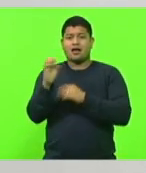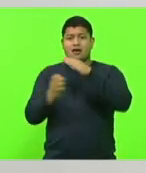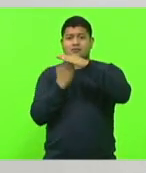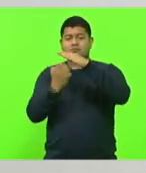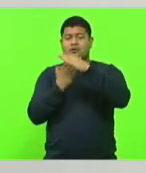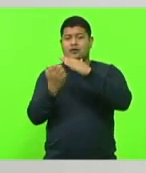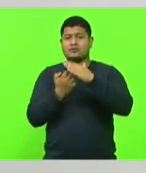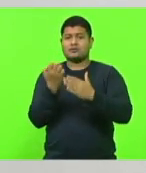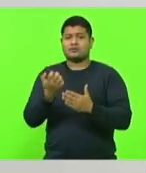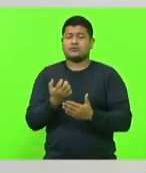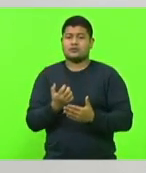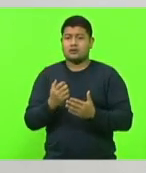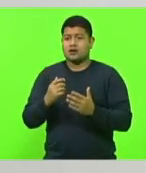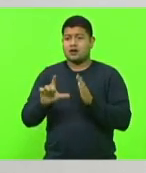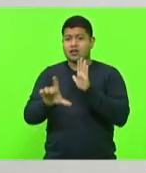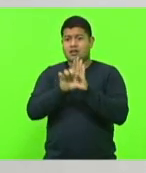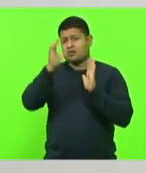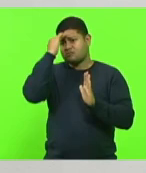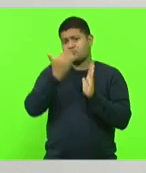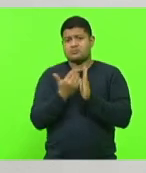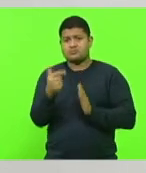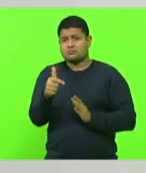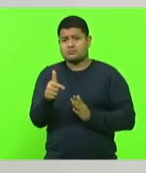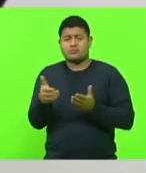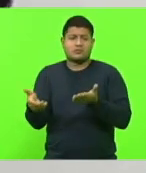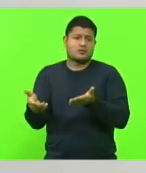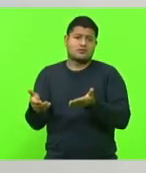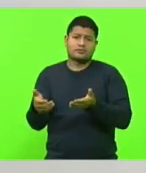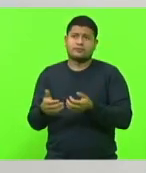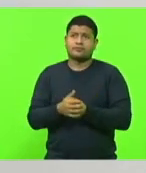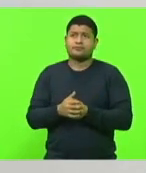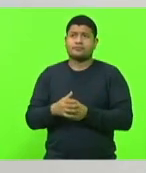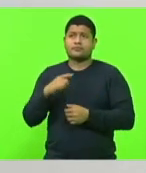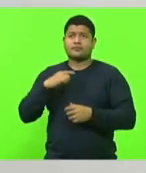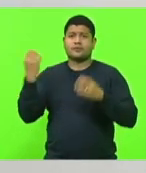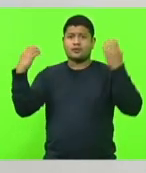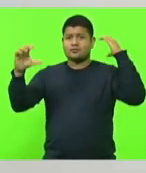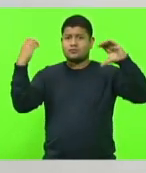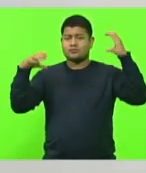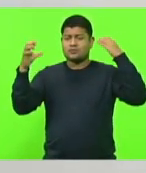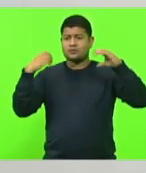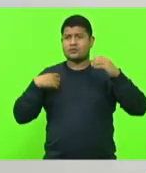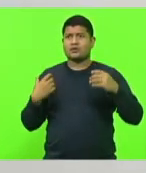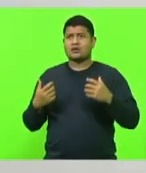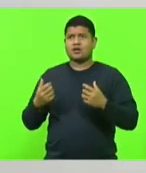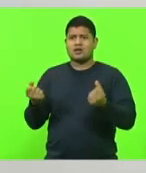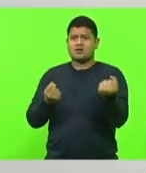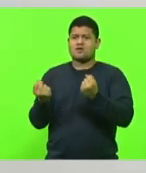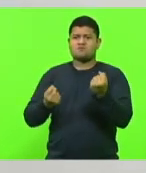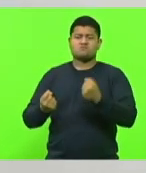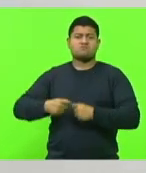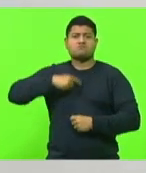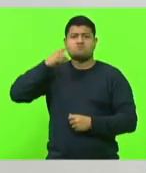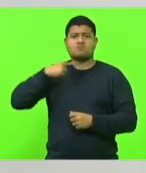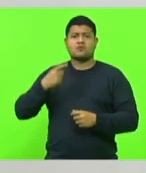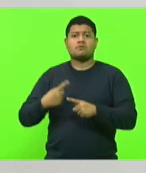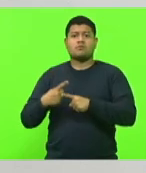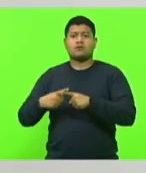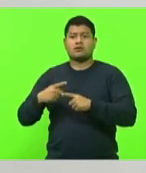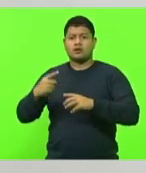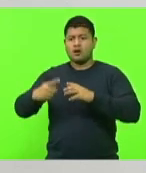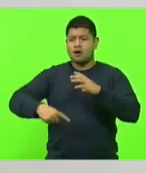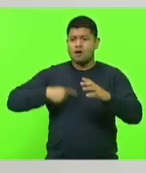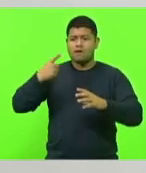saúde dos funcionários, a OZZ tem, as ambulâncias não têm nem condições de trafegabilidade por conta dos pneus,